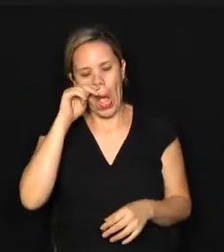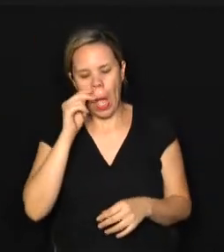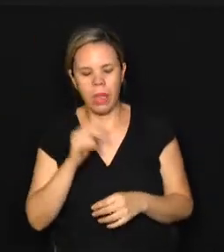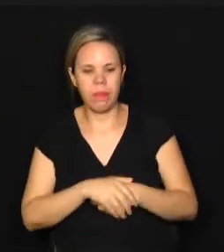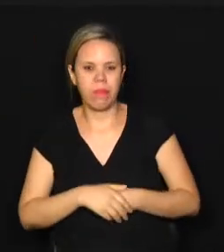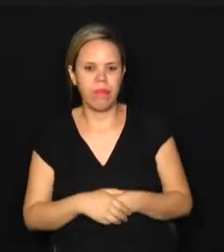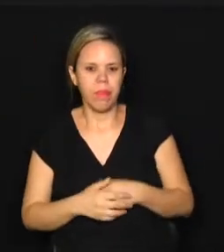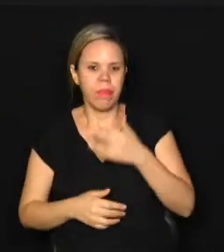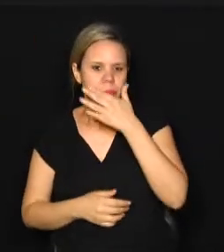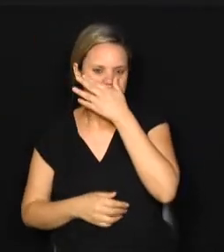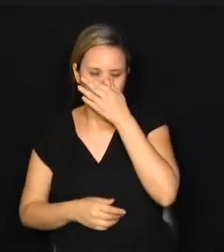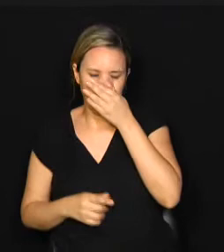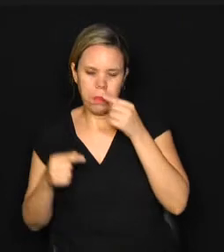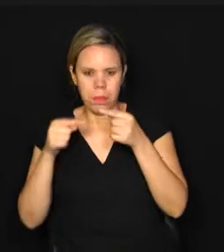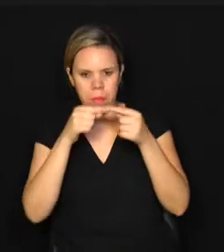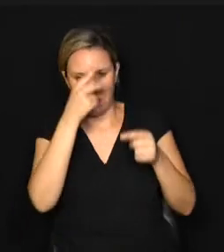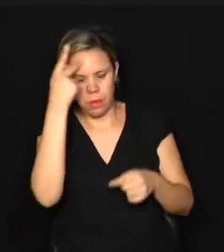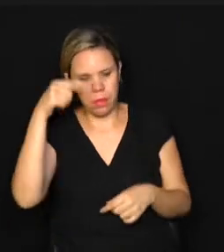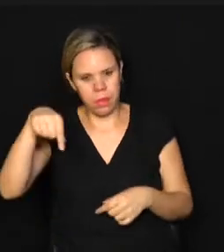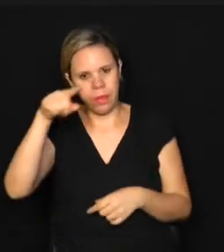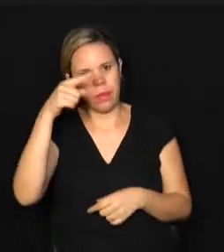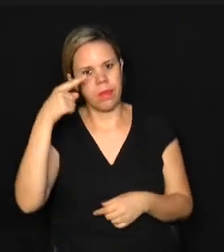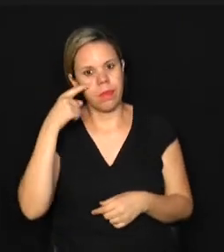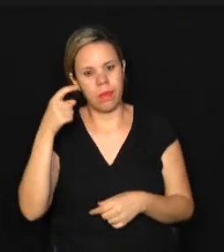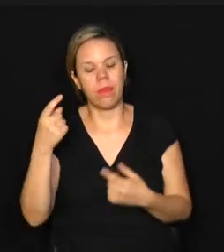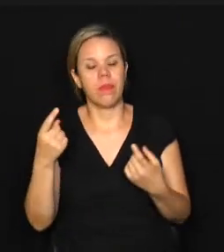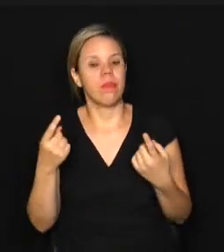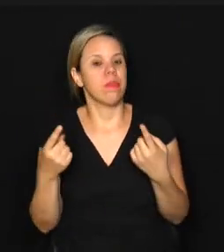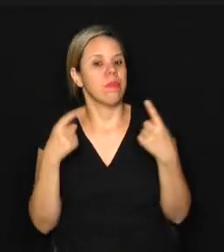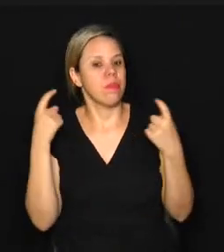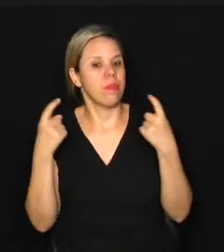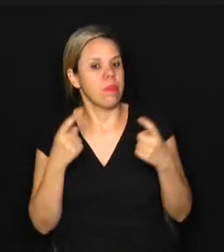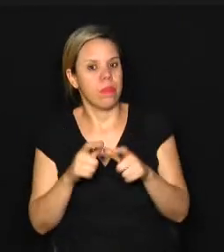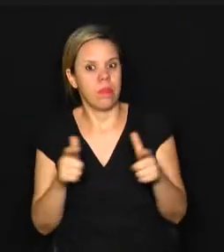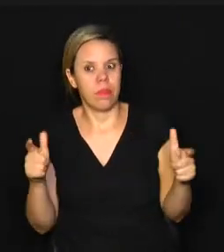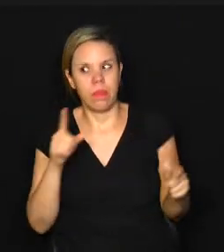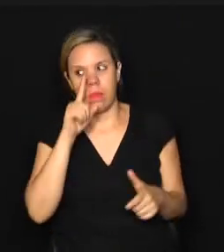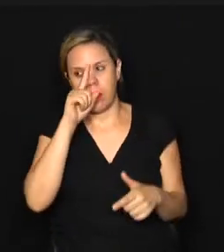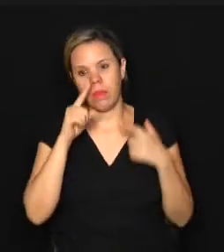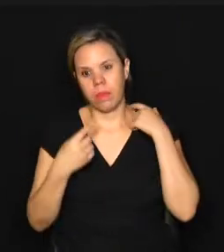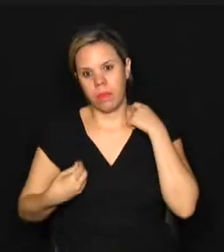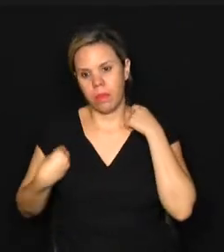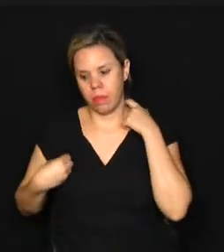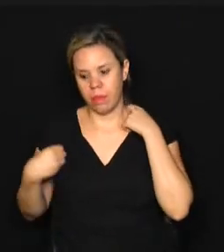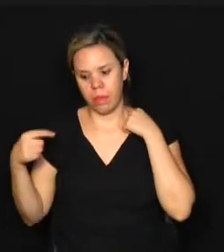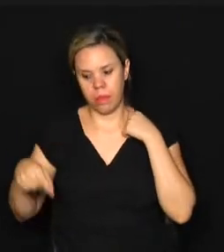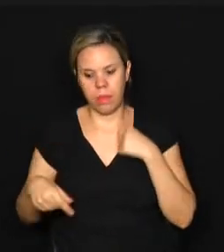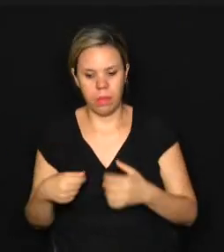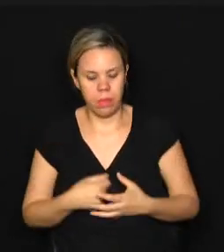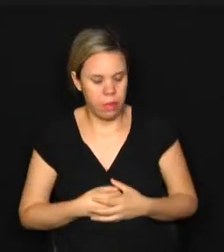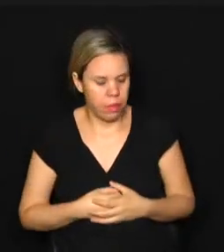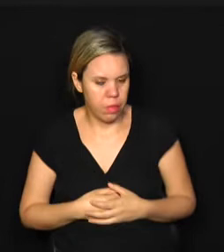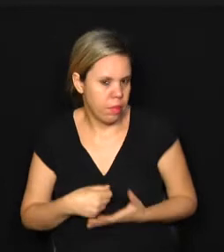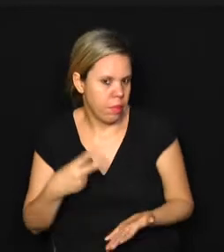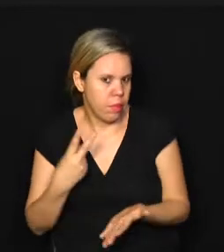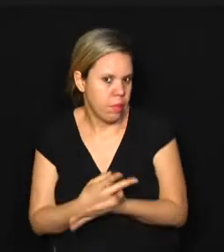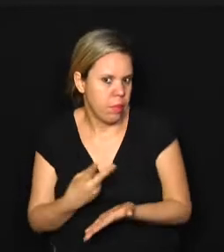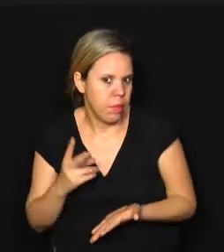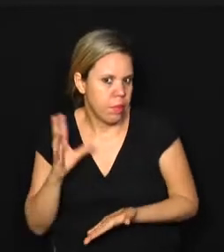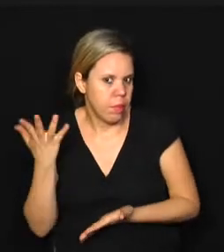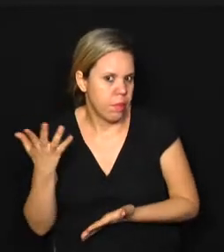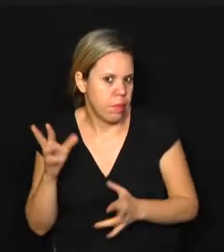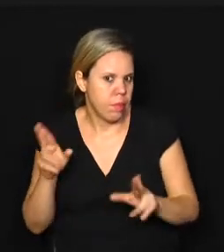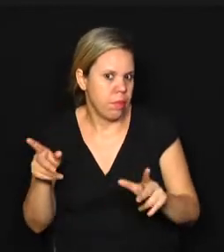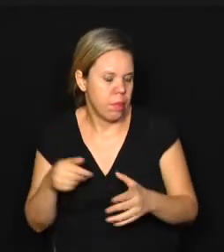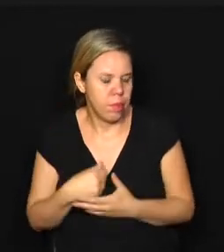que ligou em muitas pessoas a questão de qual é o tamanho do perigo que a gente vive aqui. Mesmo sendo diferente,